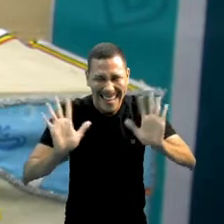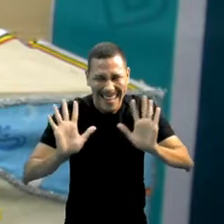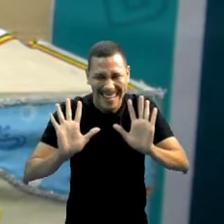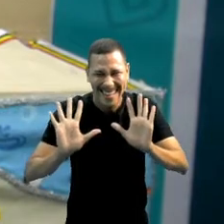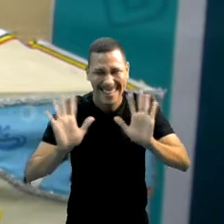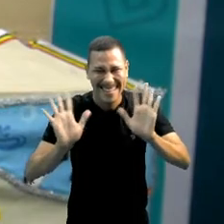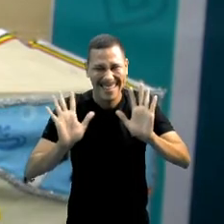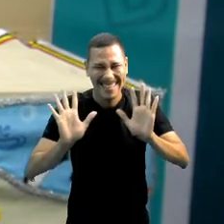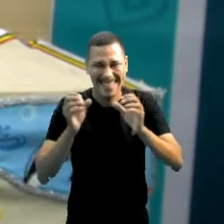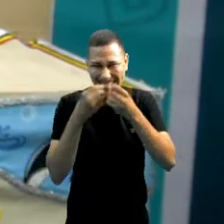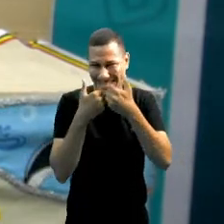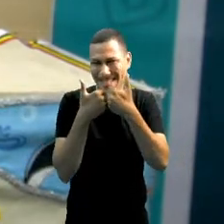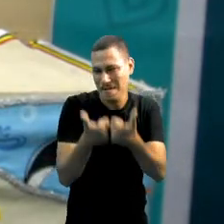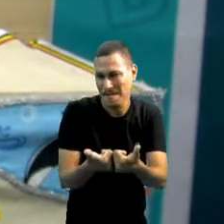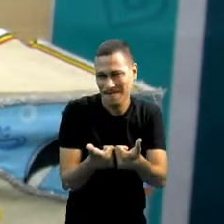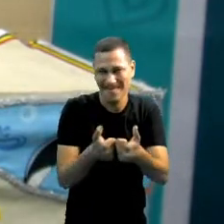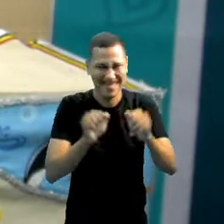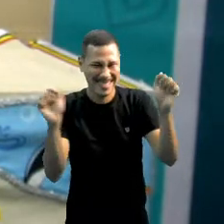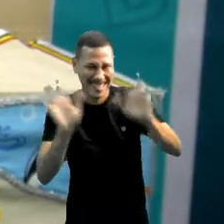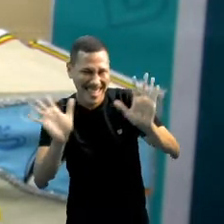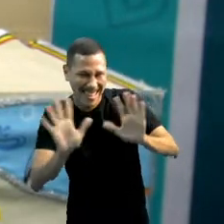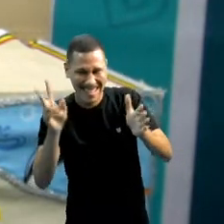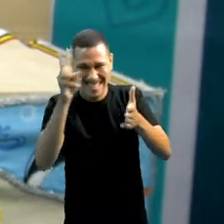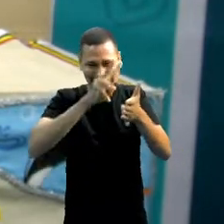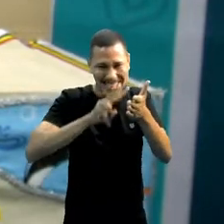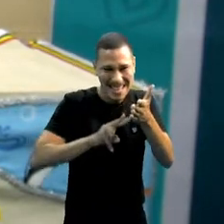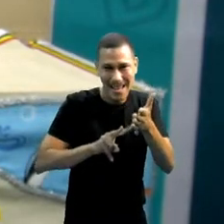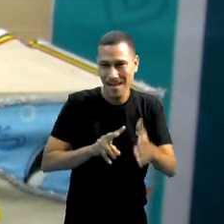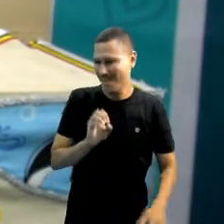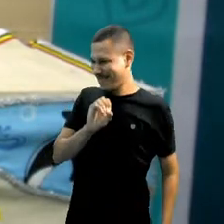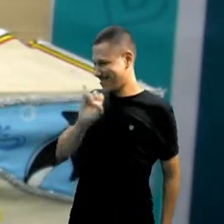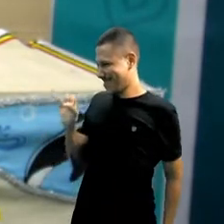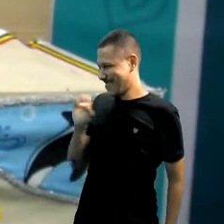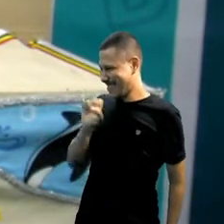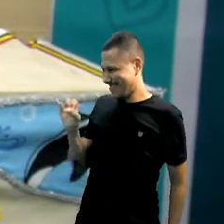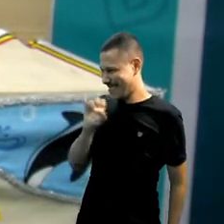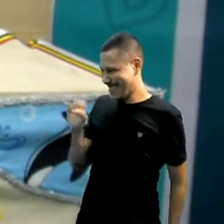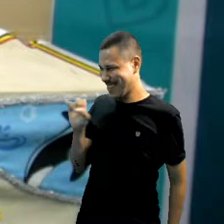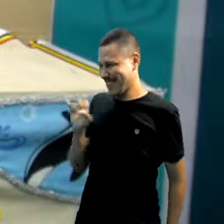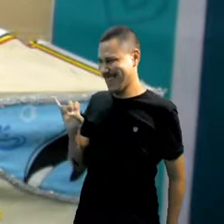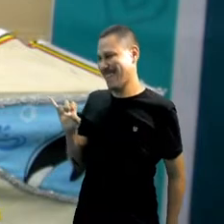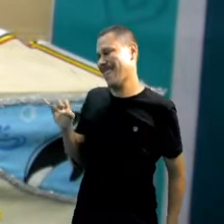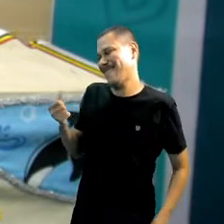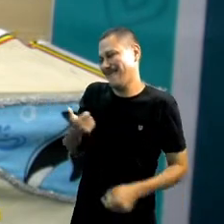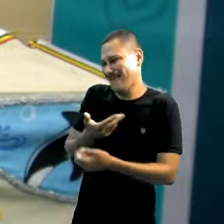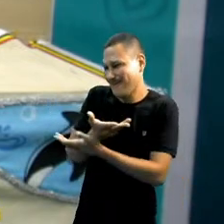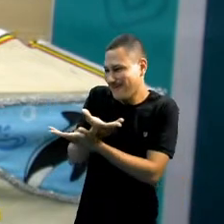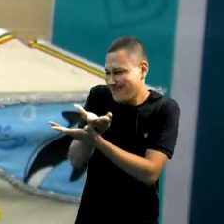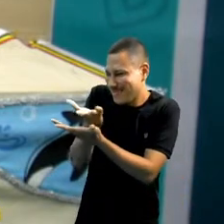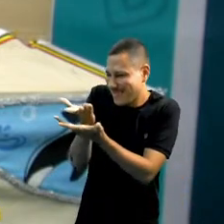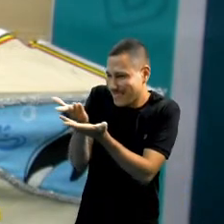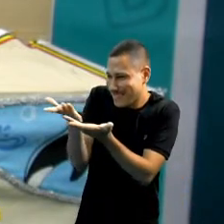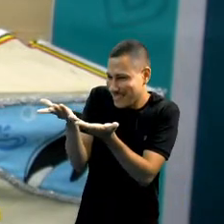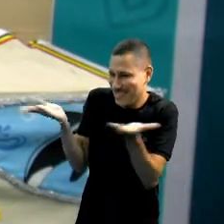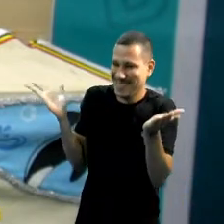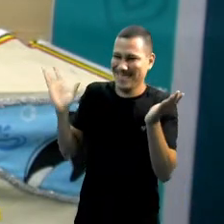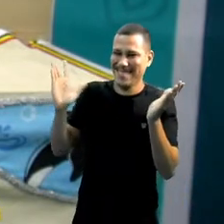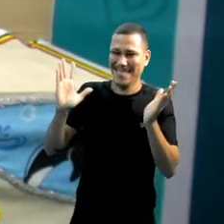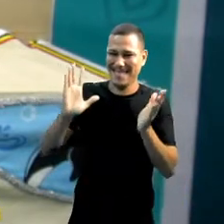criançada! Olá, leiturinha! Olá, tia Lê! Olá a todos!